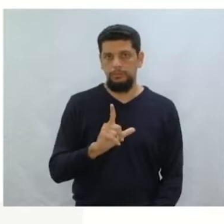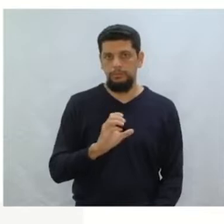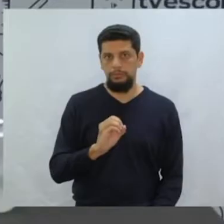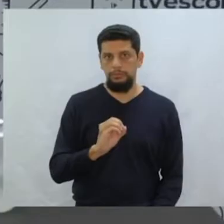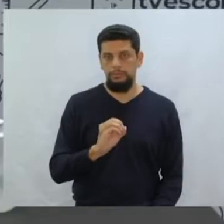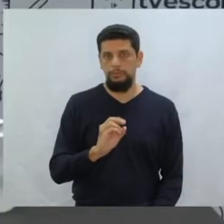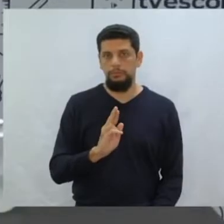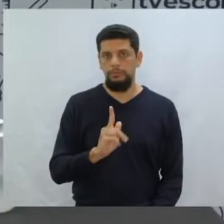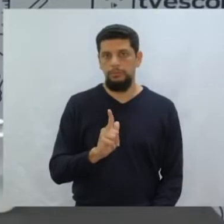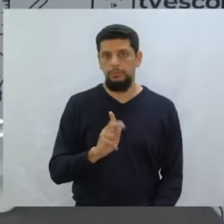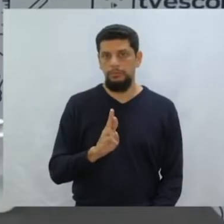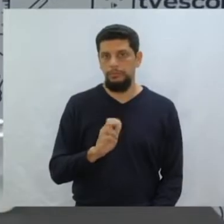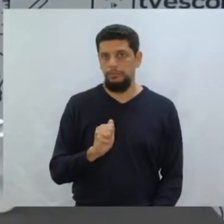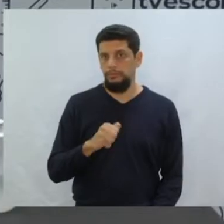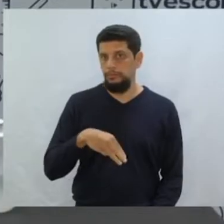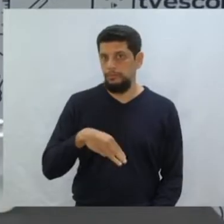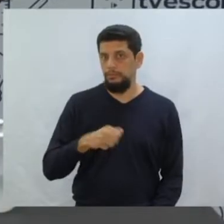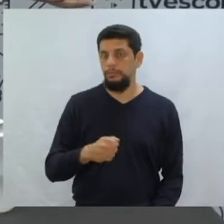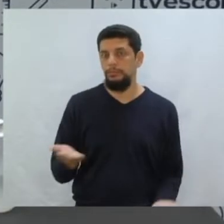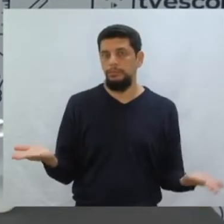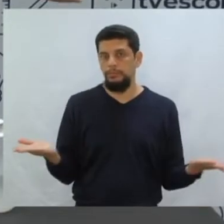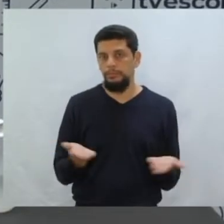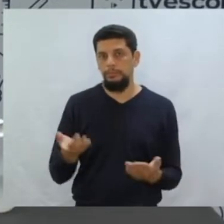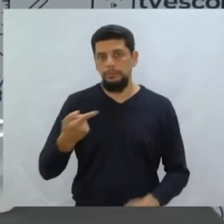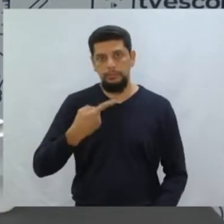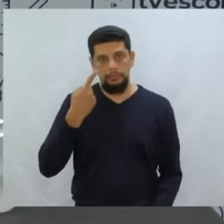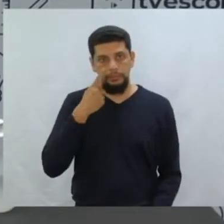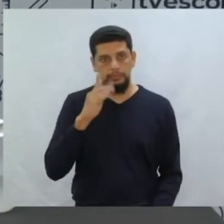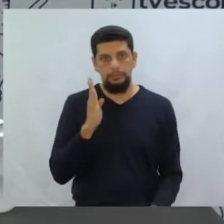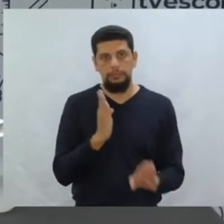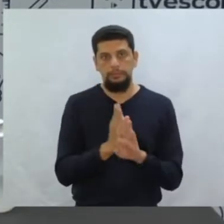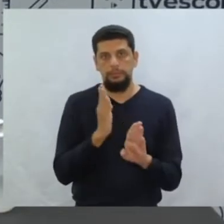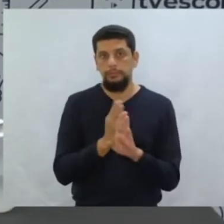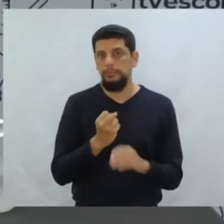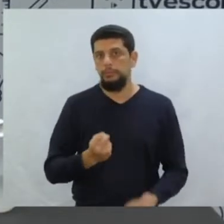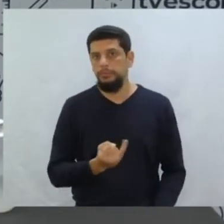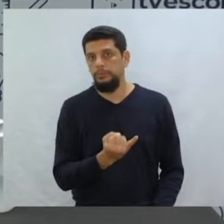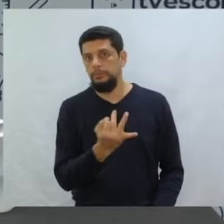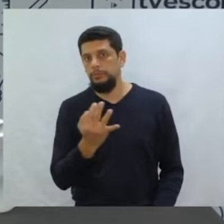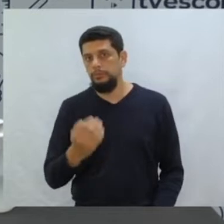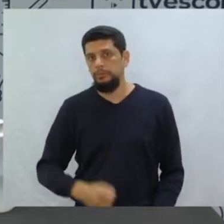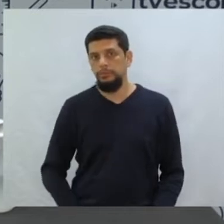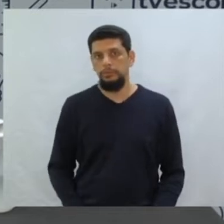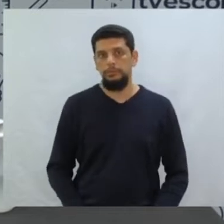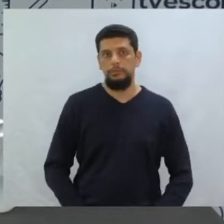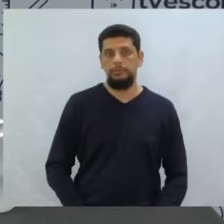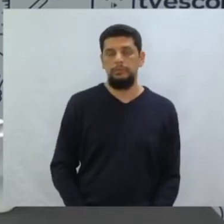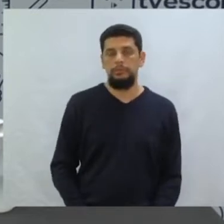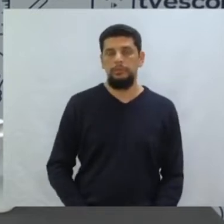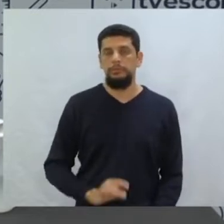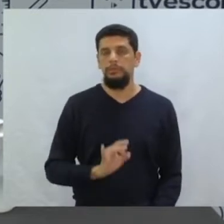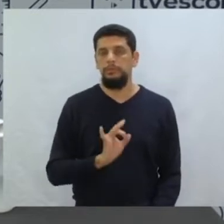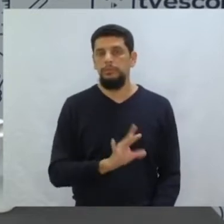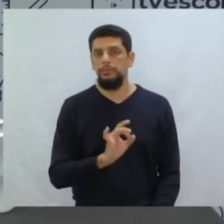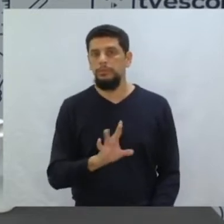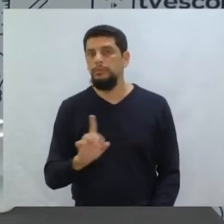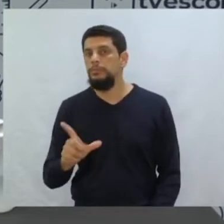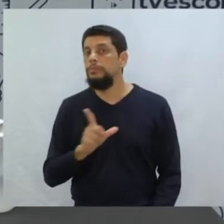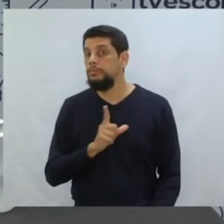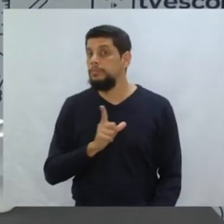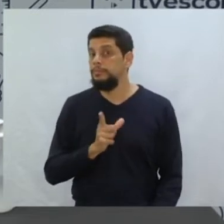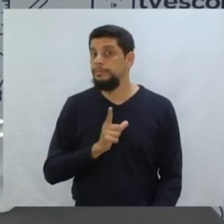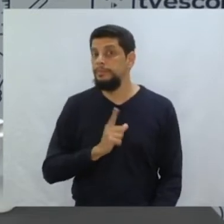né? Porque são 8 embalagens, 8 itens. E agora, nós vamos descobrir com quantos itens cada cestinha